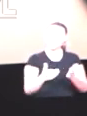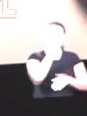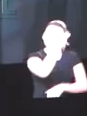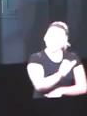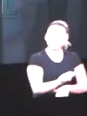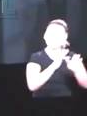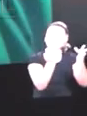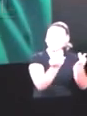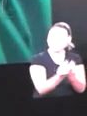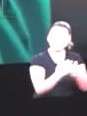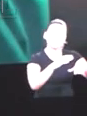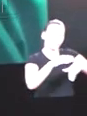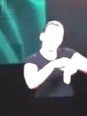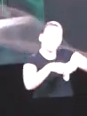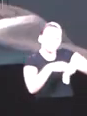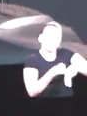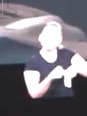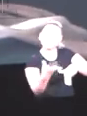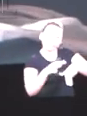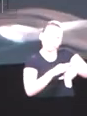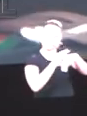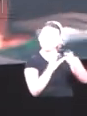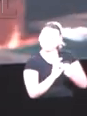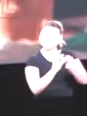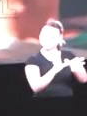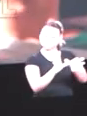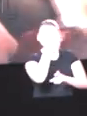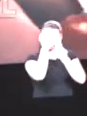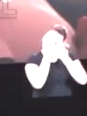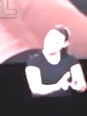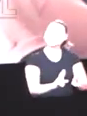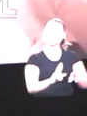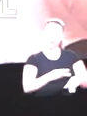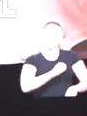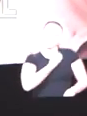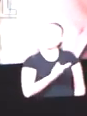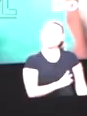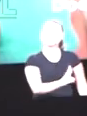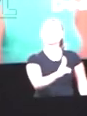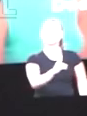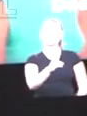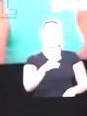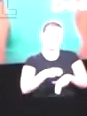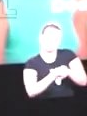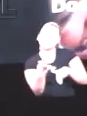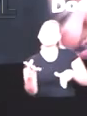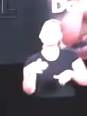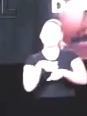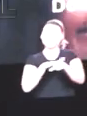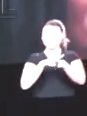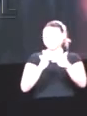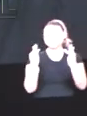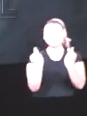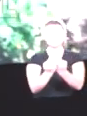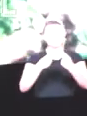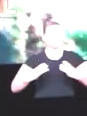como ambientalista e tenho certeza que a Assembleia Legislativa ela ganha bastante com essa composição da presidência, mas especialmente o povo catarinense,